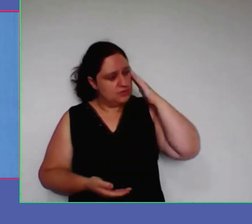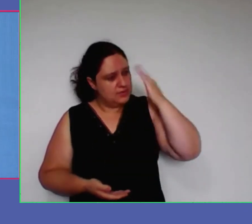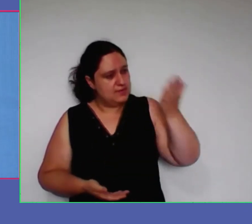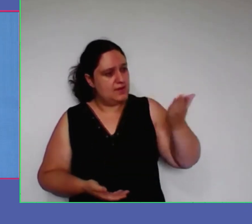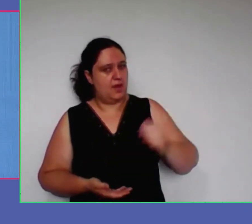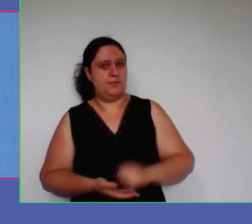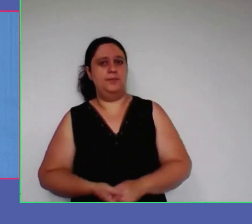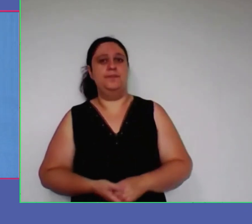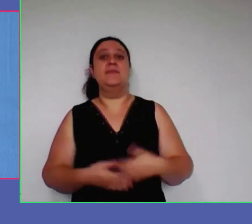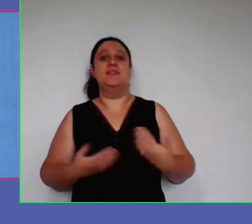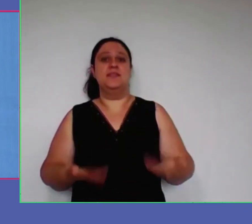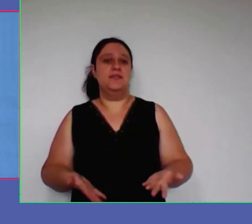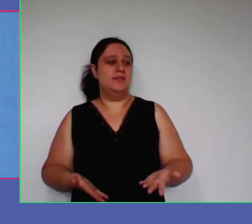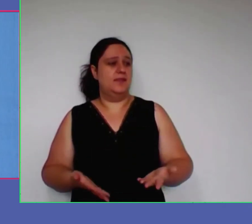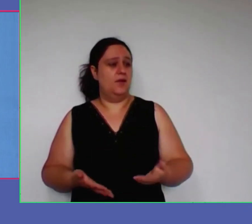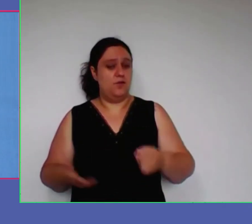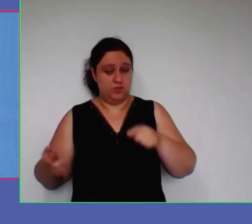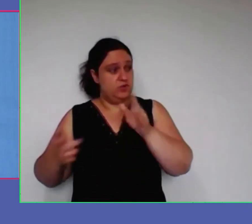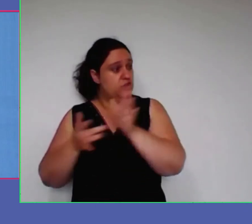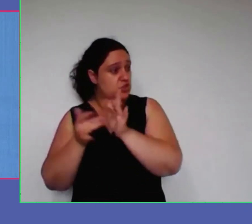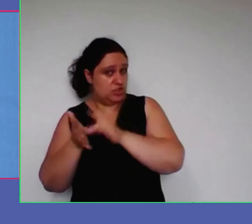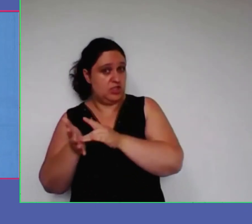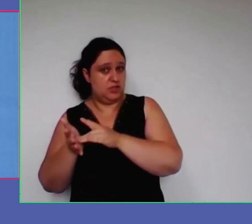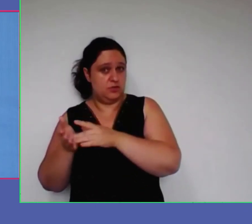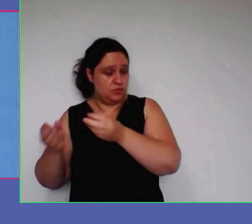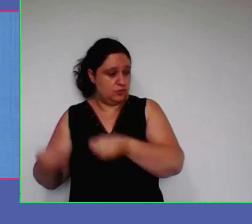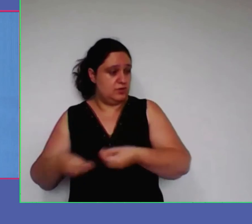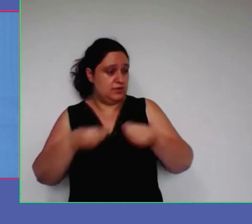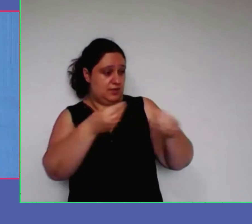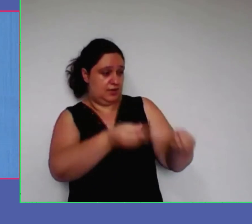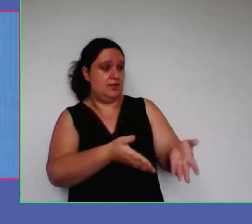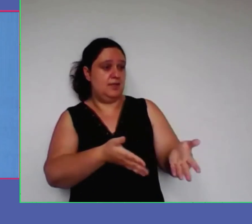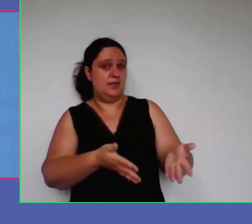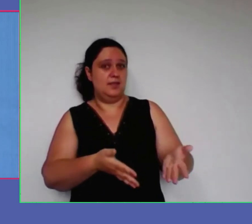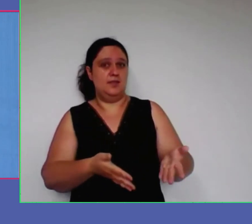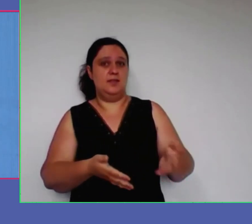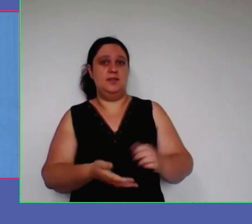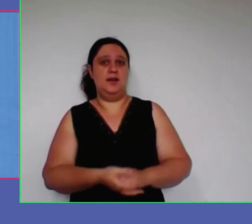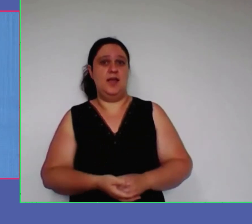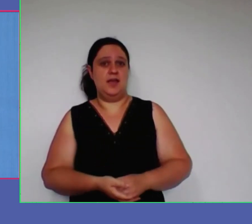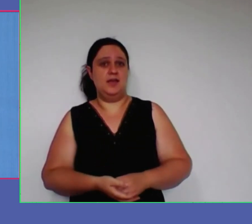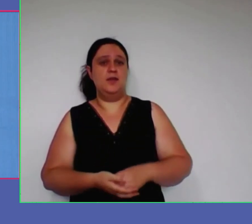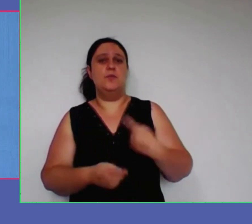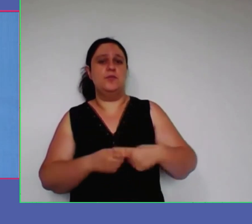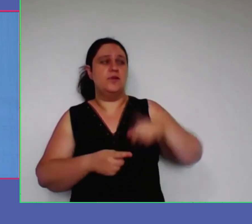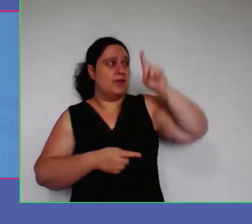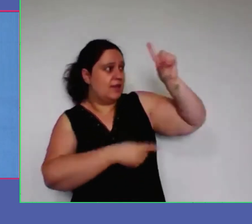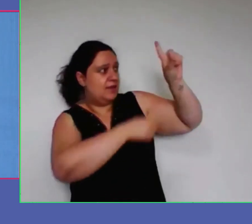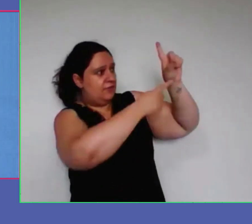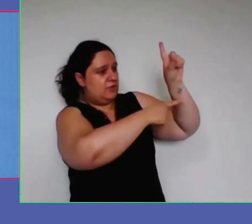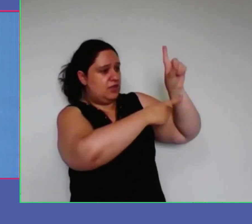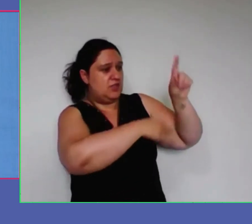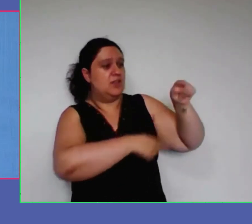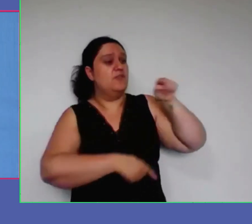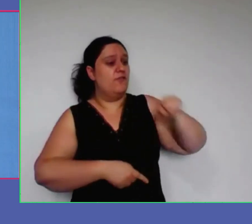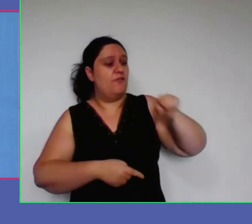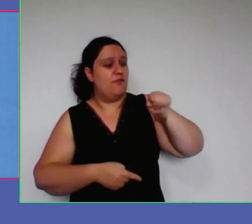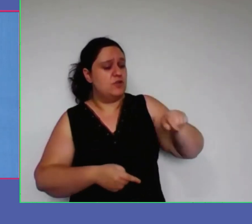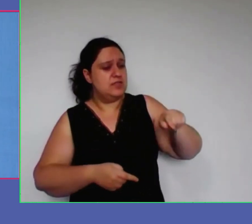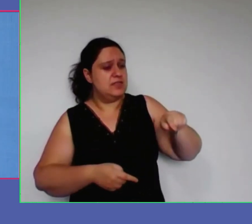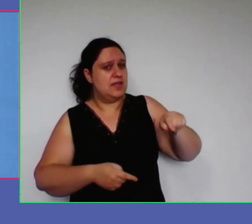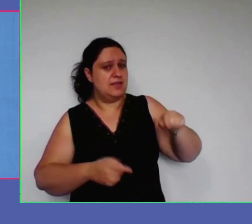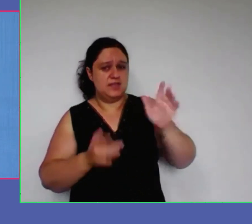este entregue pelo determinado desígnio e presciência de Deus, vós o matastes, crucificando por